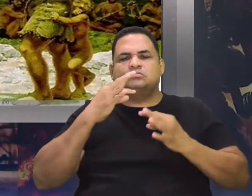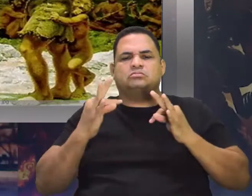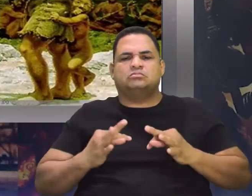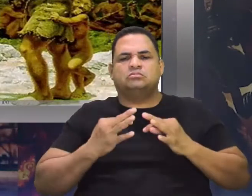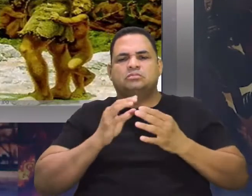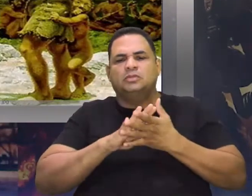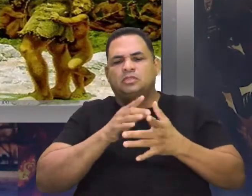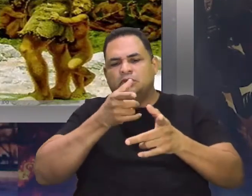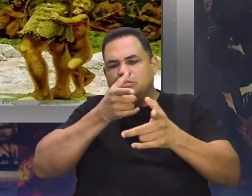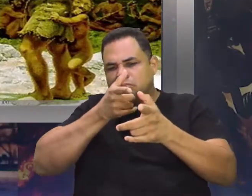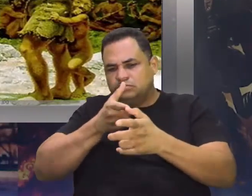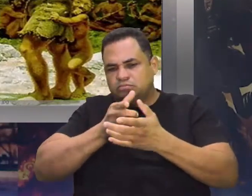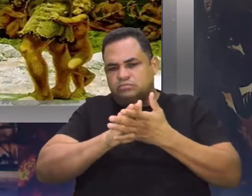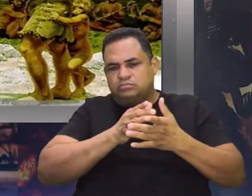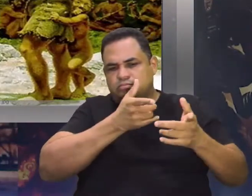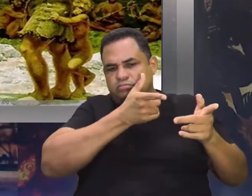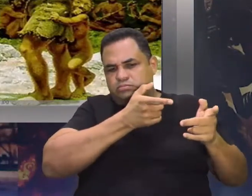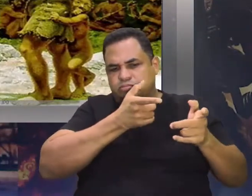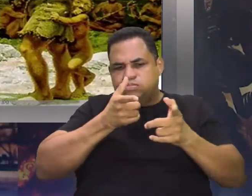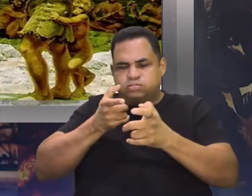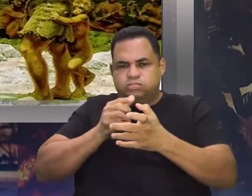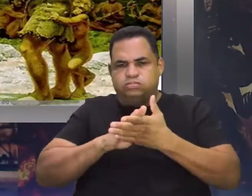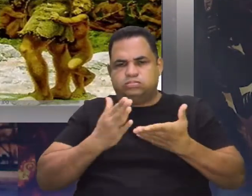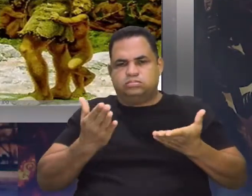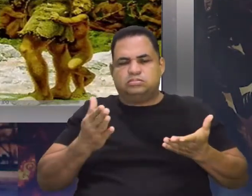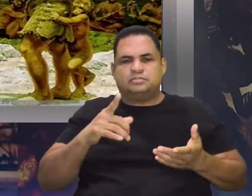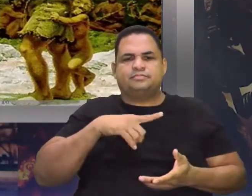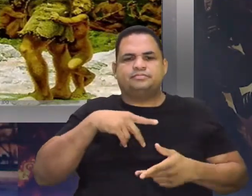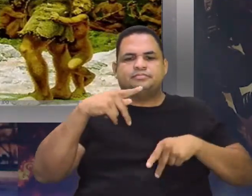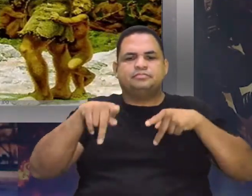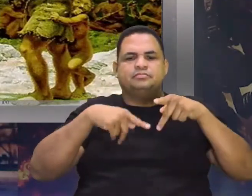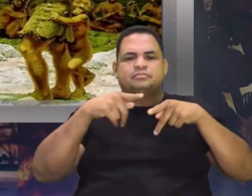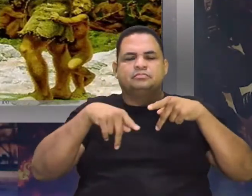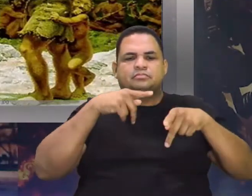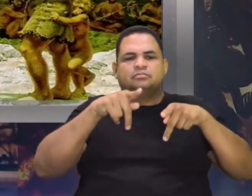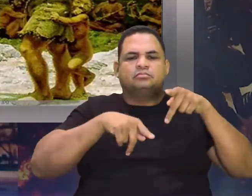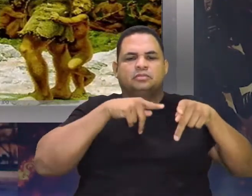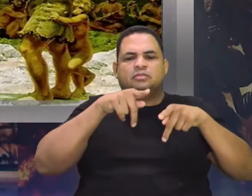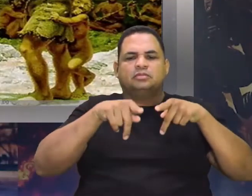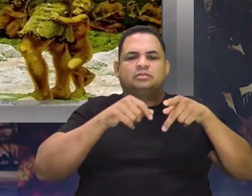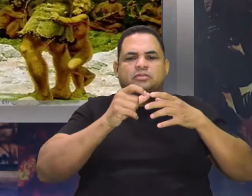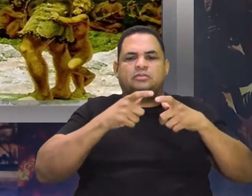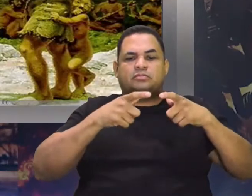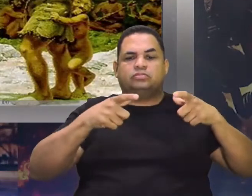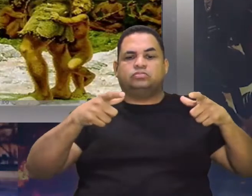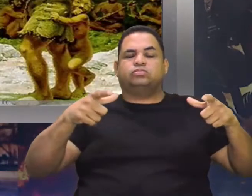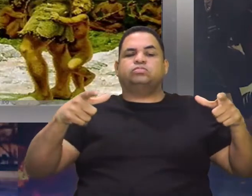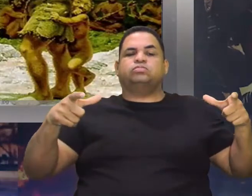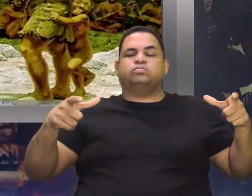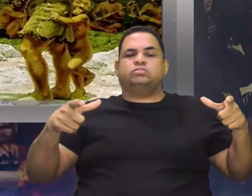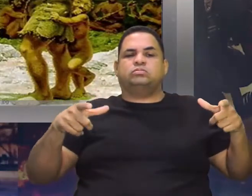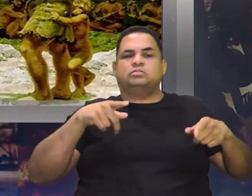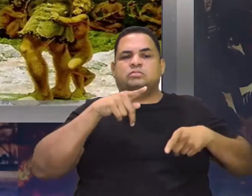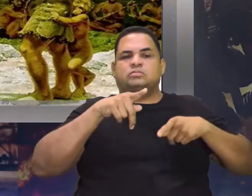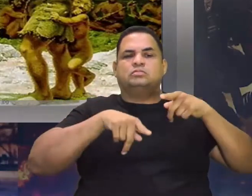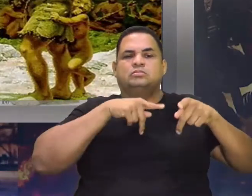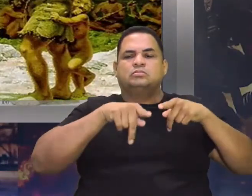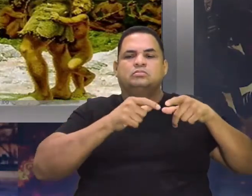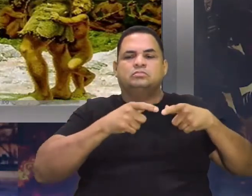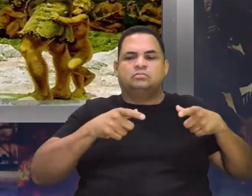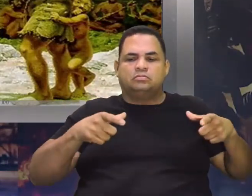de caça. E com isso, a população ela vai crescendo, que o texto falou ali, a população ela vai